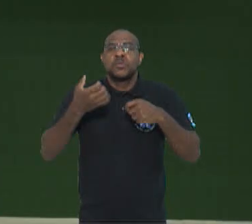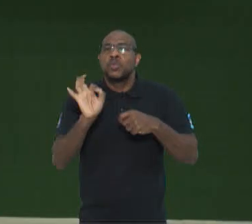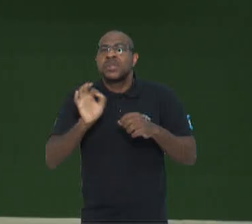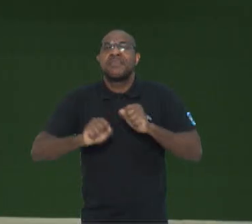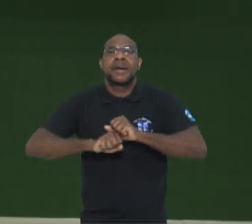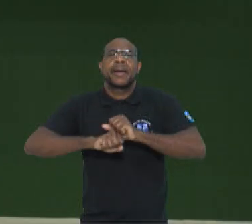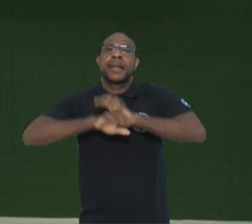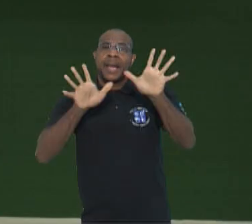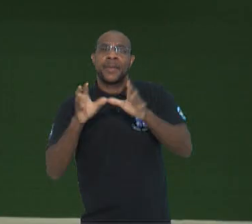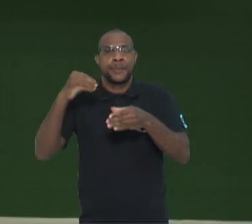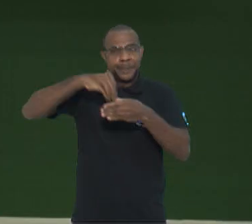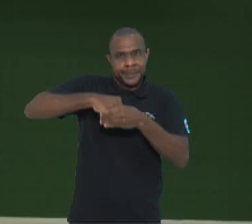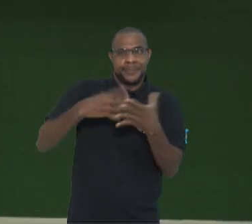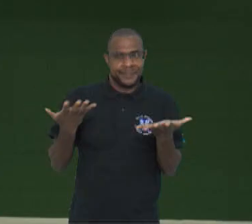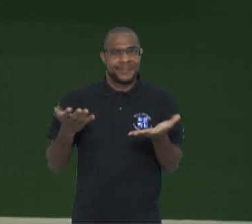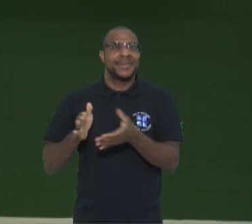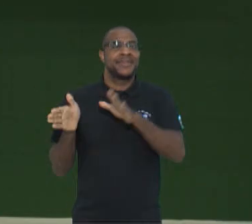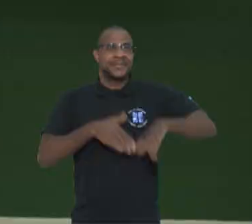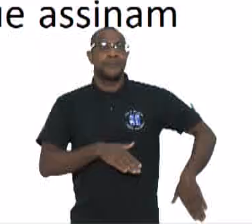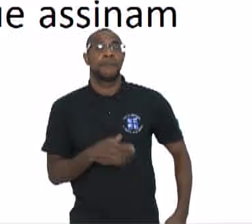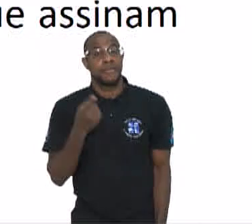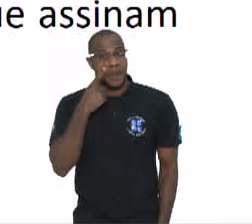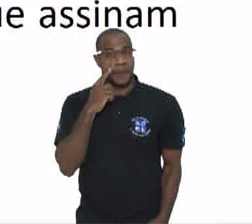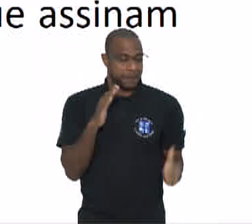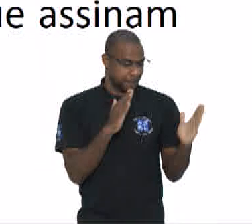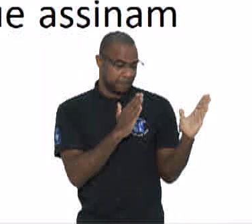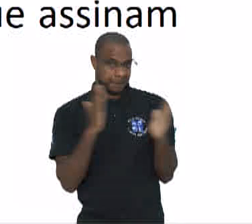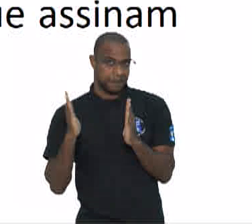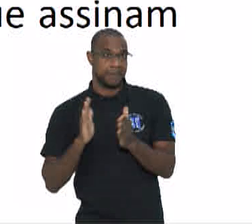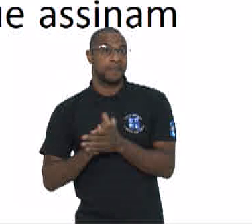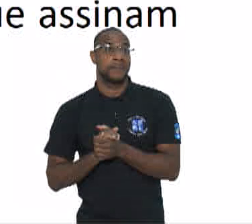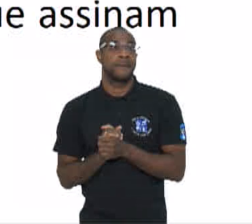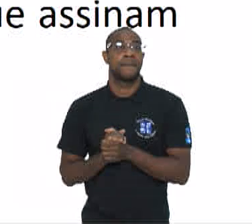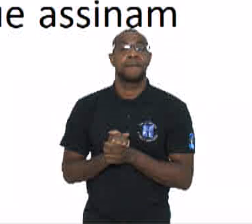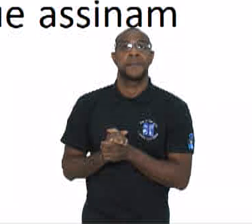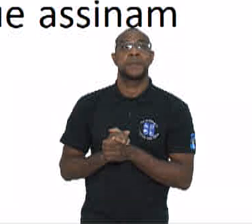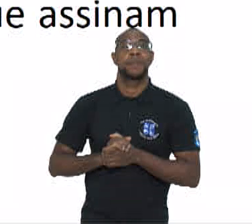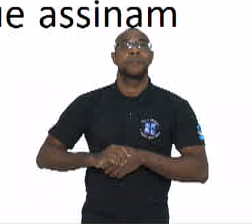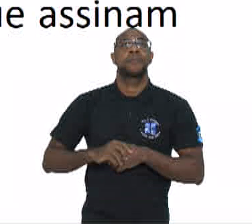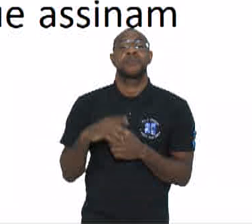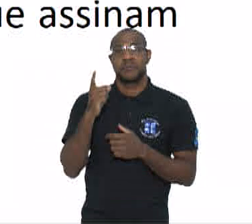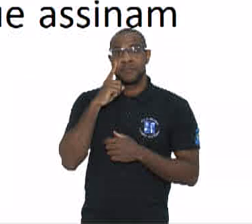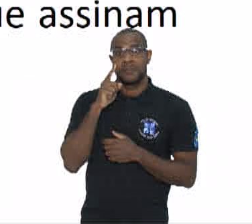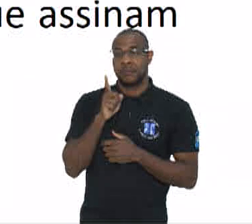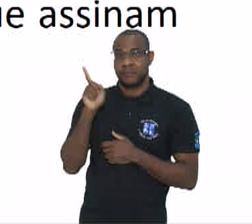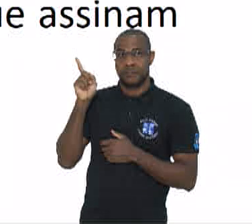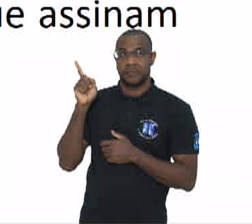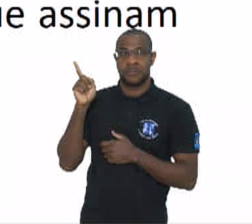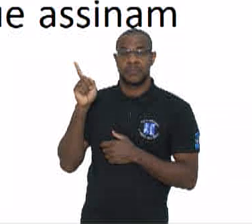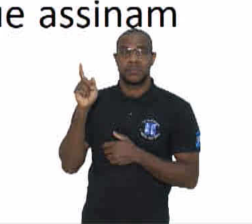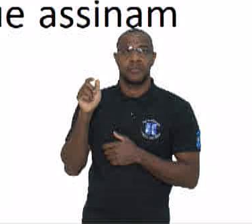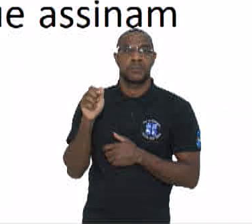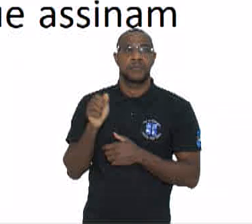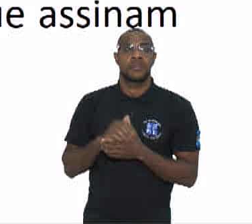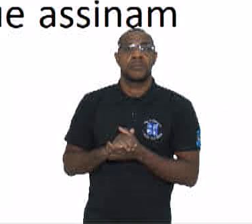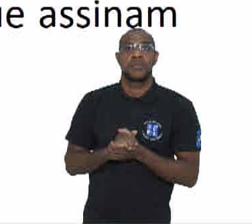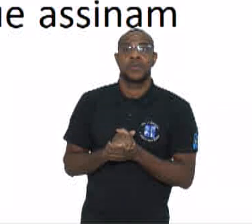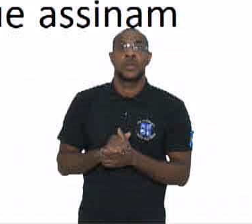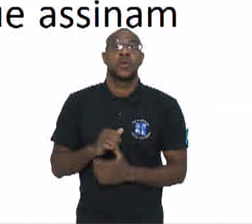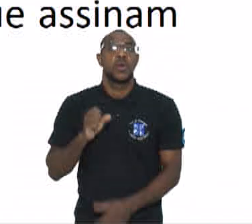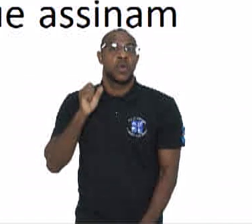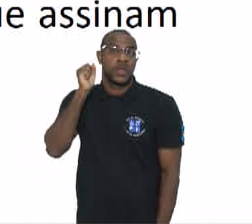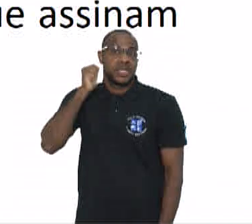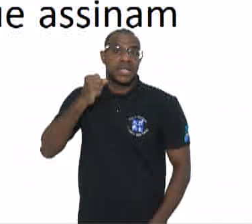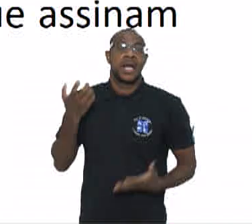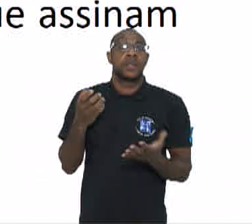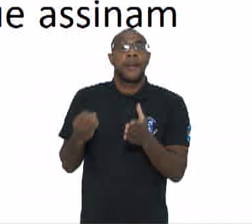para frente. Então, olhem os dois primeiros parágrafos, né? O Senado aprovou na noite